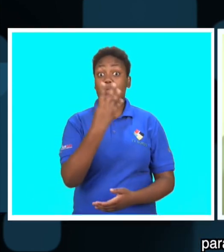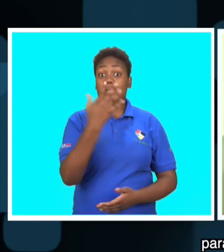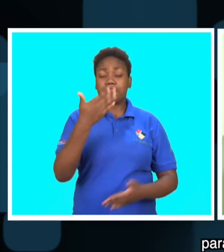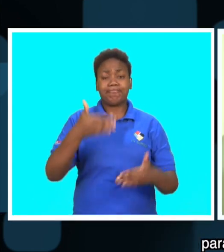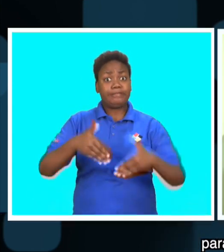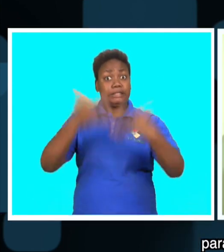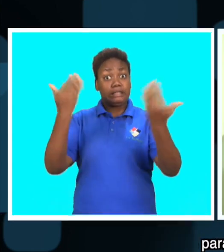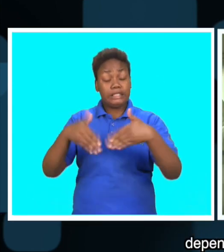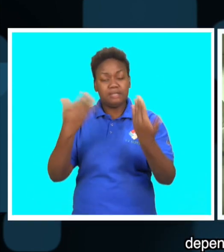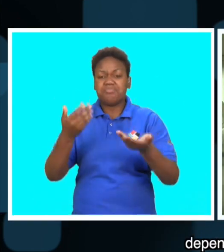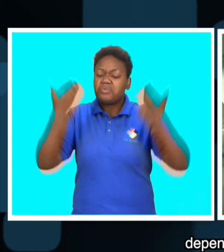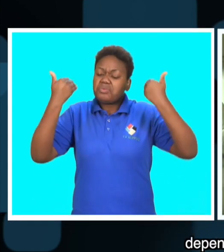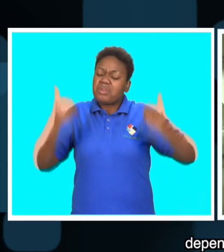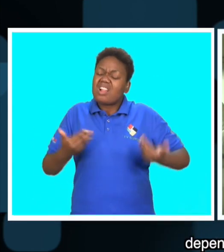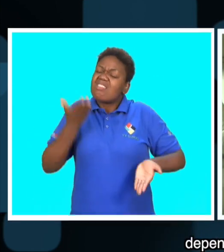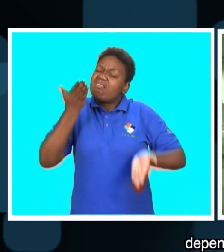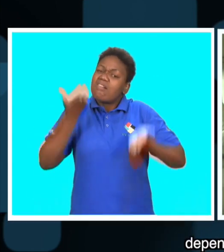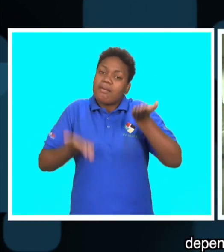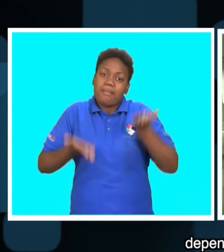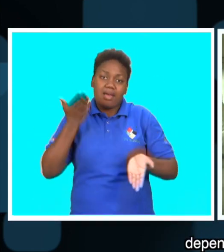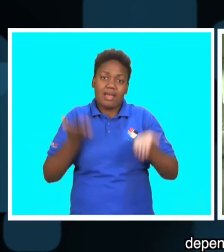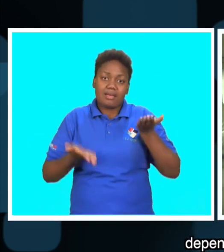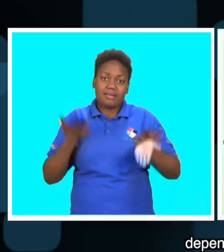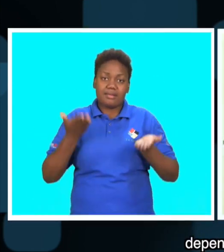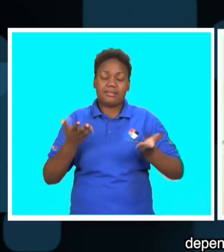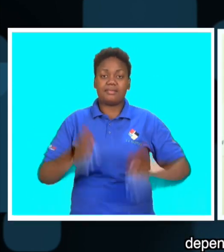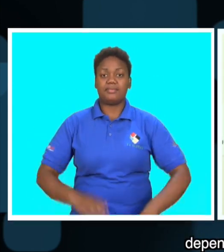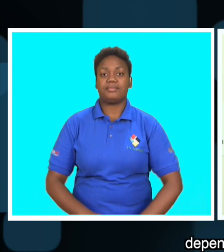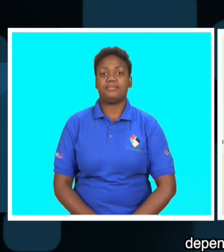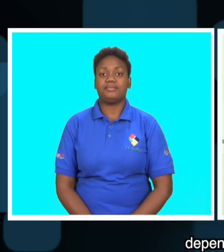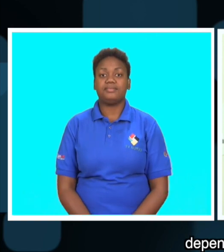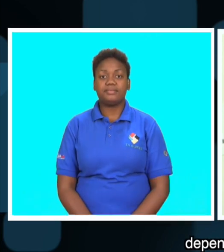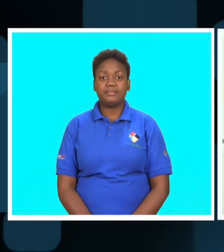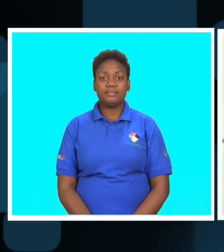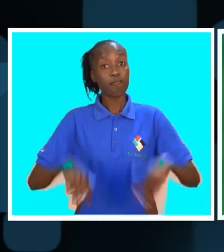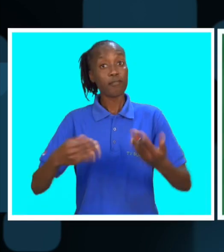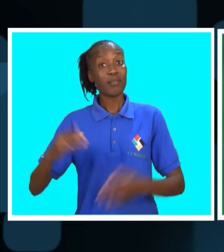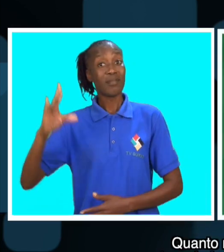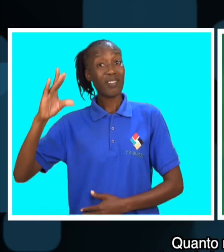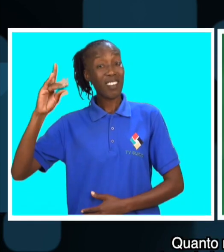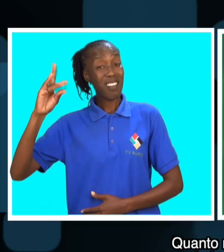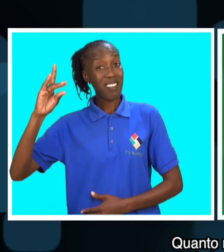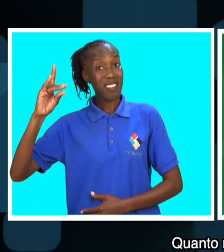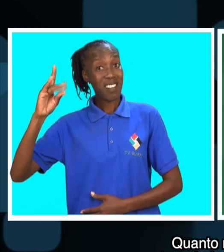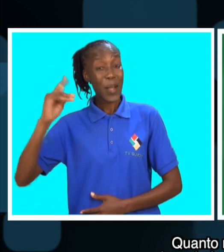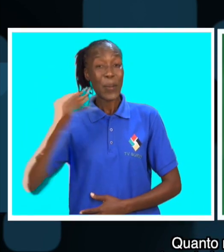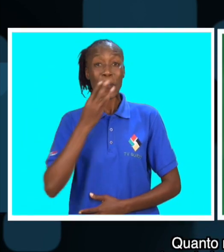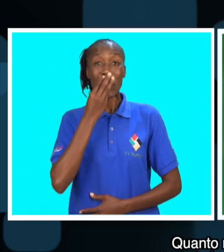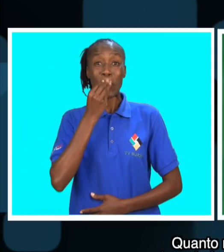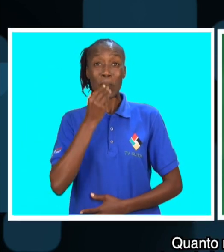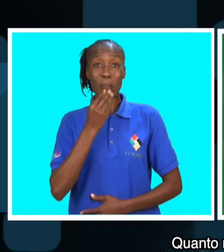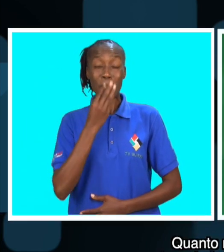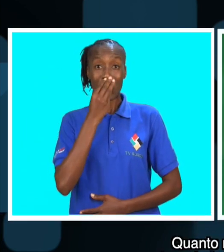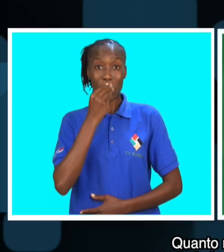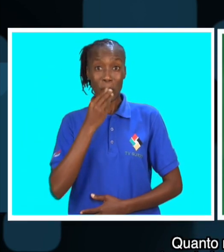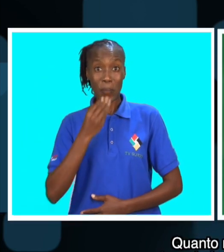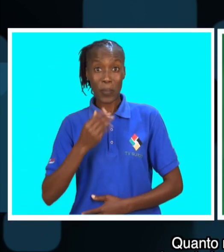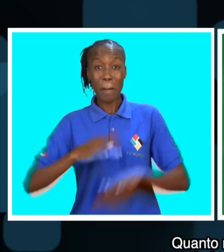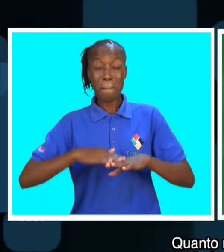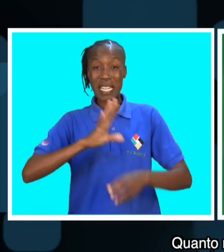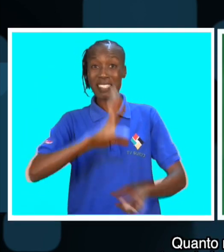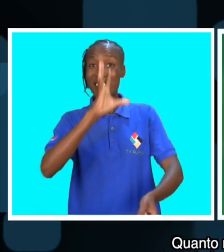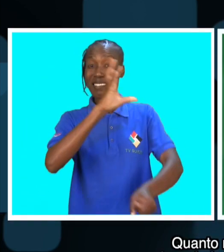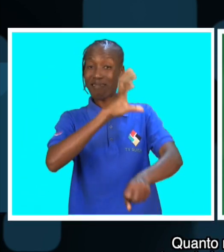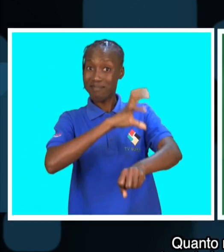se desenvolver, dependendo do local e da carga viral da mordedura. Quanto maior for a carga viral inoculada no